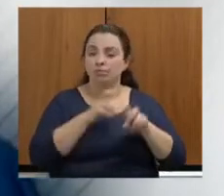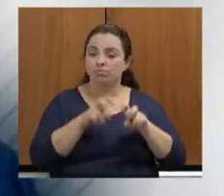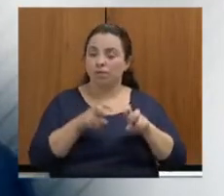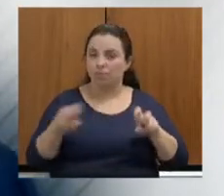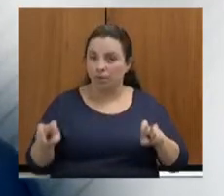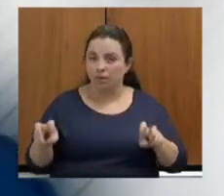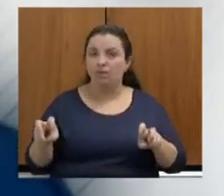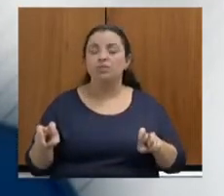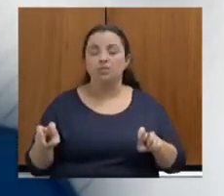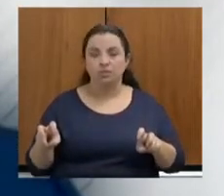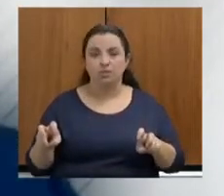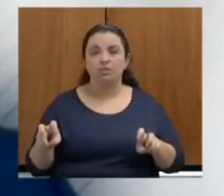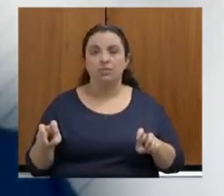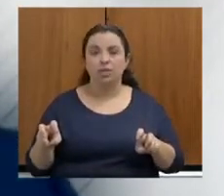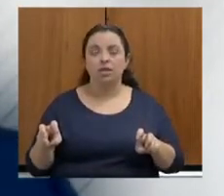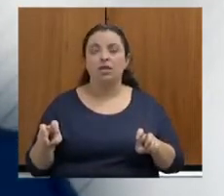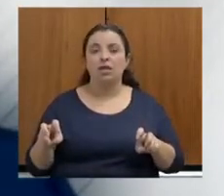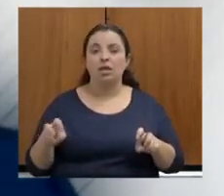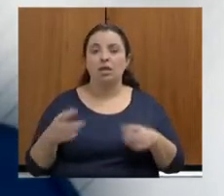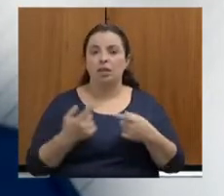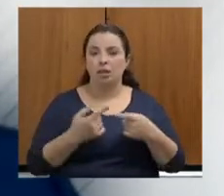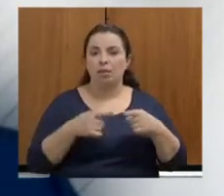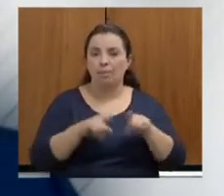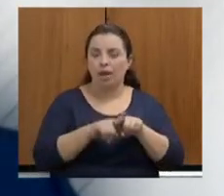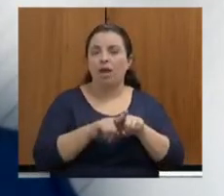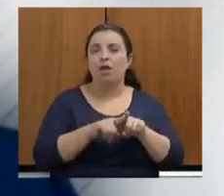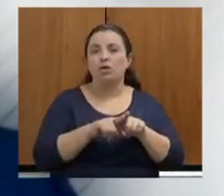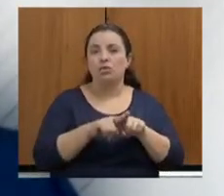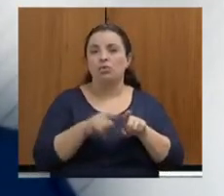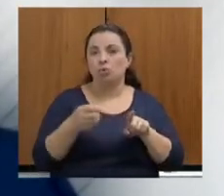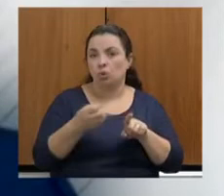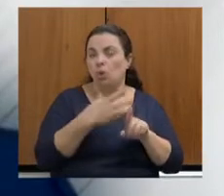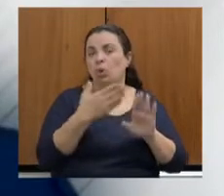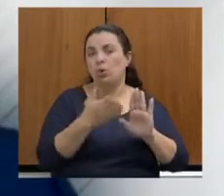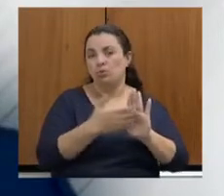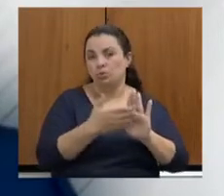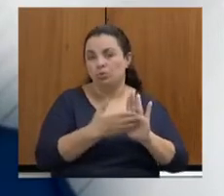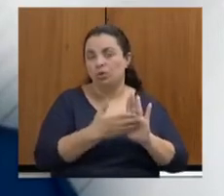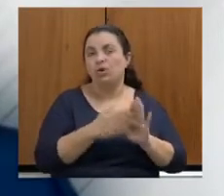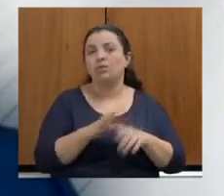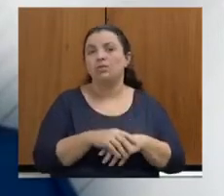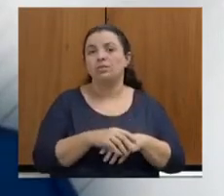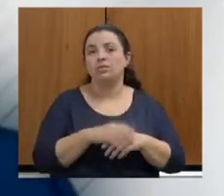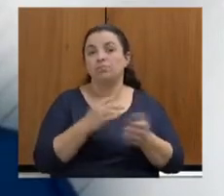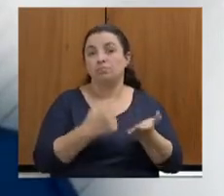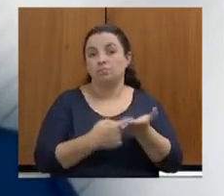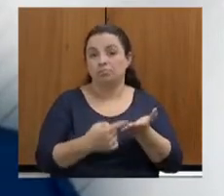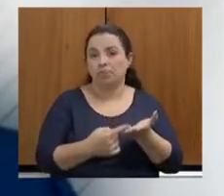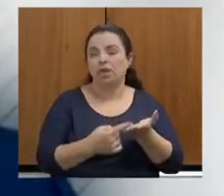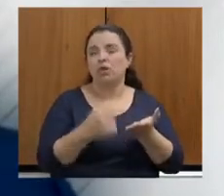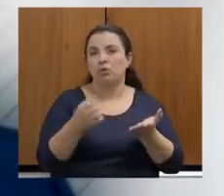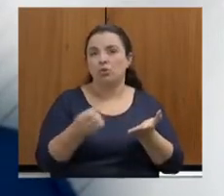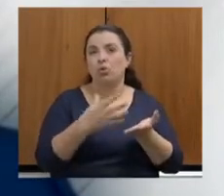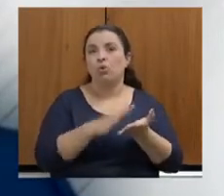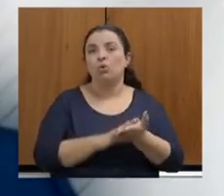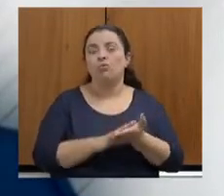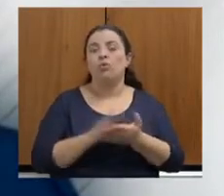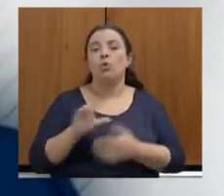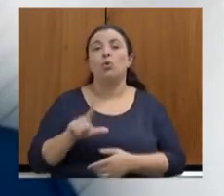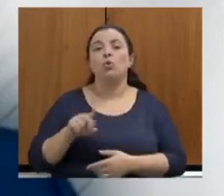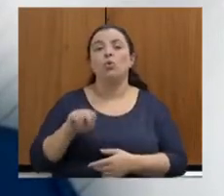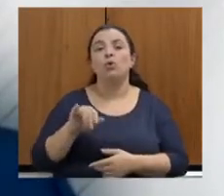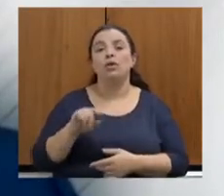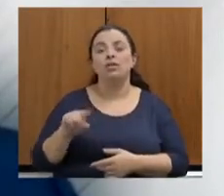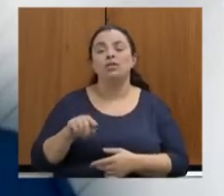companheiros na repactuação o secretário é Luiz Otávio a promotora Rosana